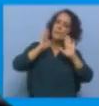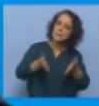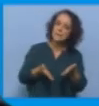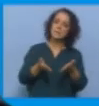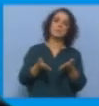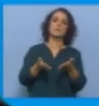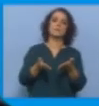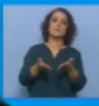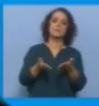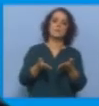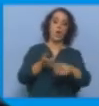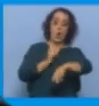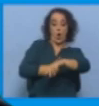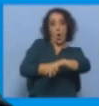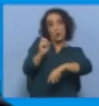talvez num relógio de ouro,